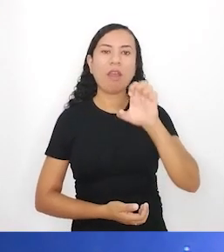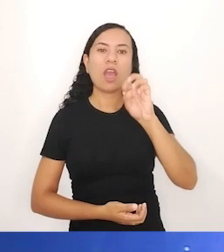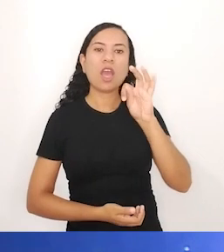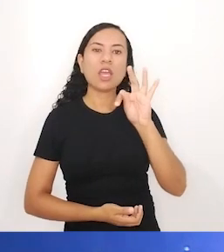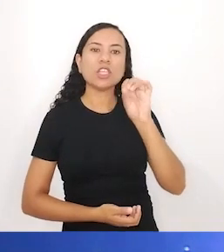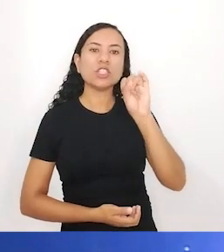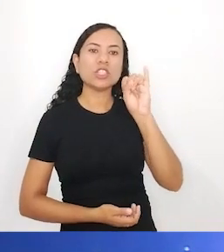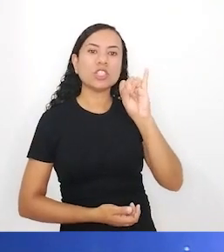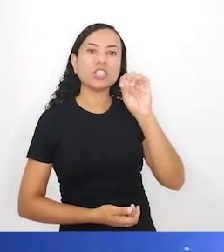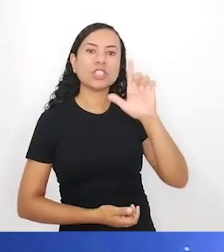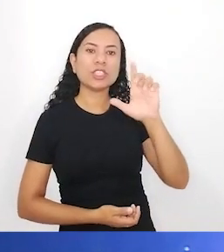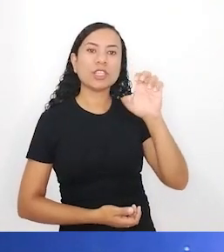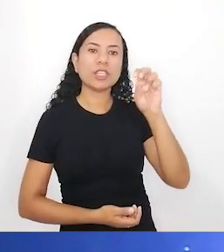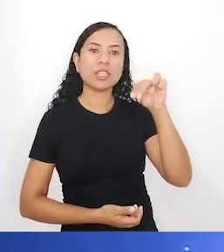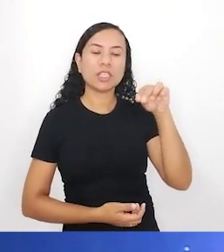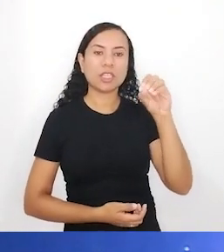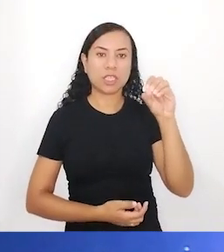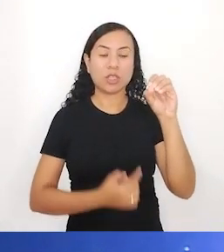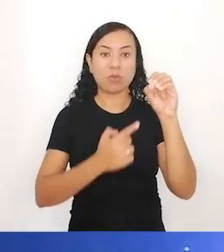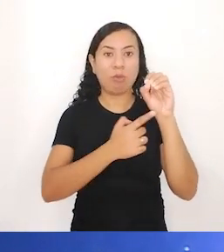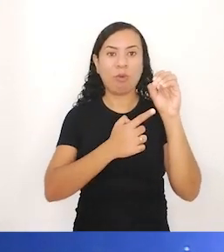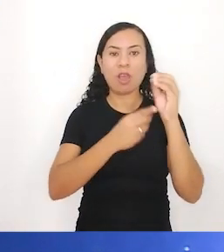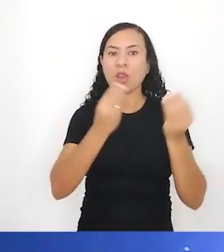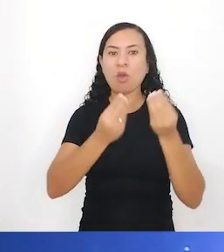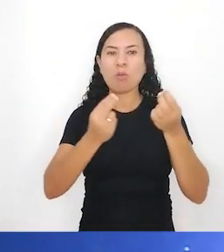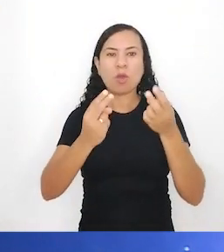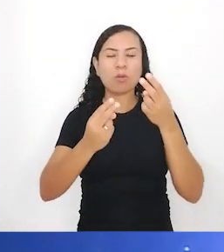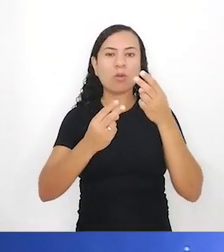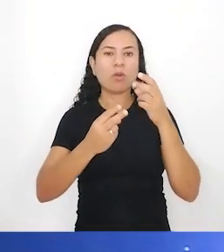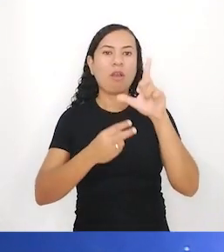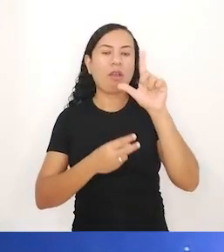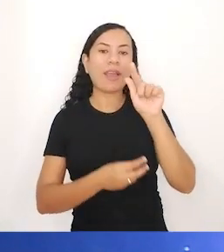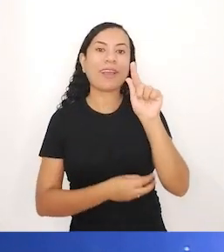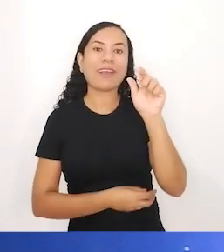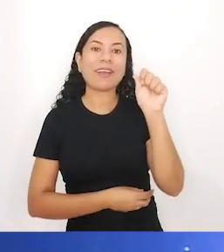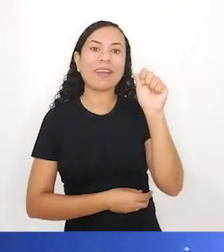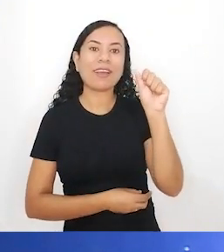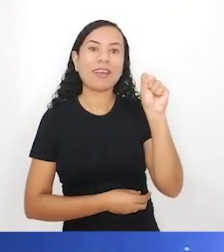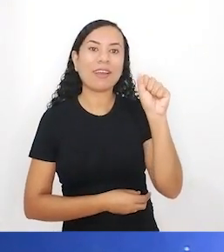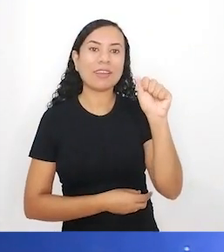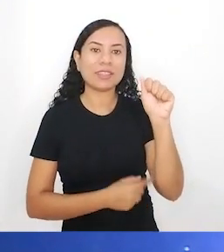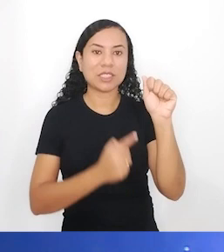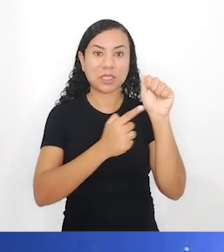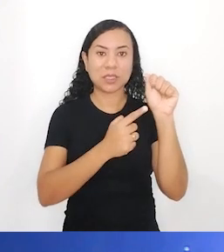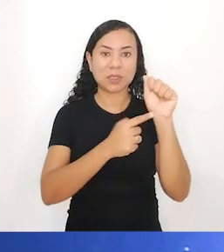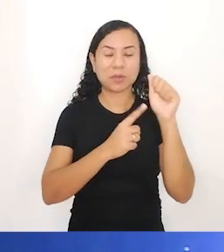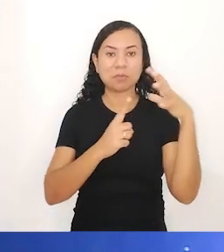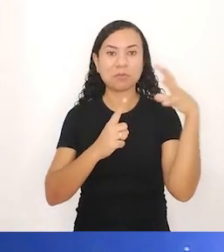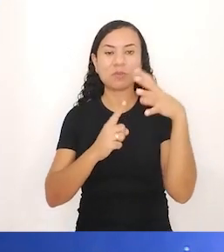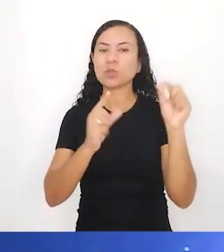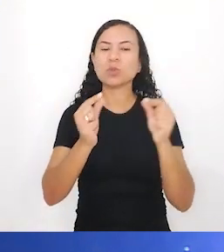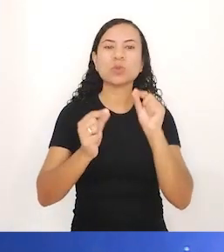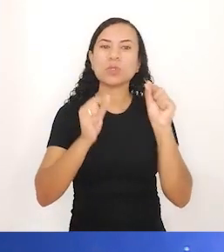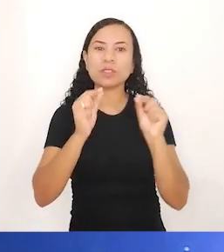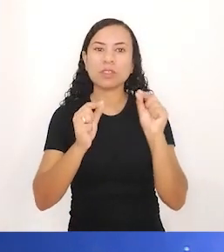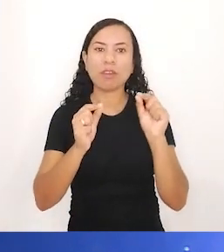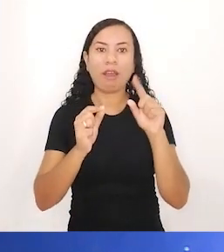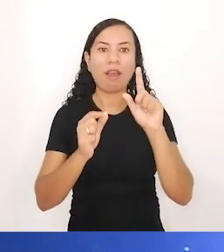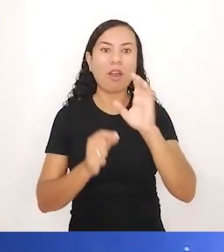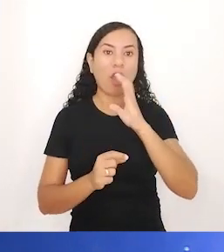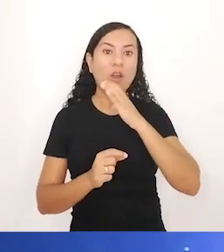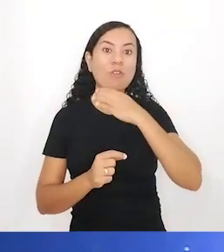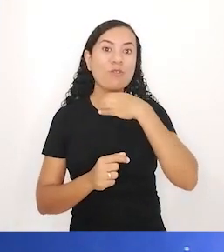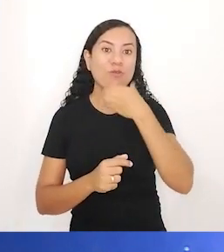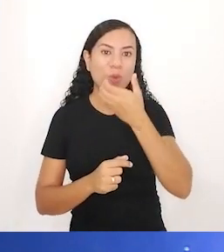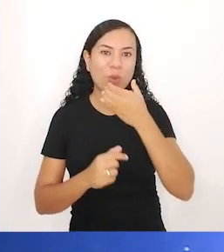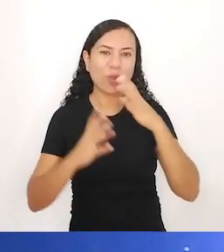Etileno, o único hormônio que é gás, ele é em estado gasoso. O etileno ele está relacionado ao amadurecimento dos frutos.